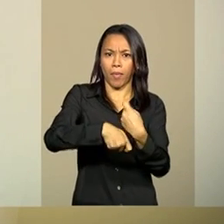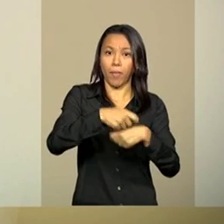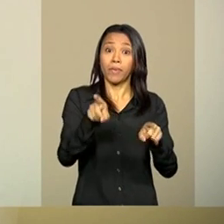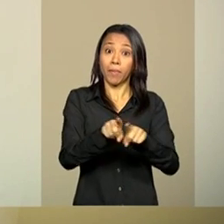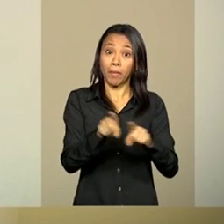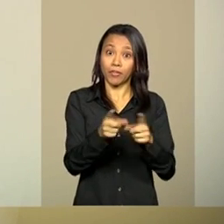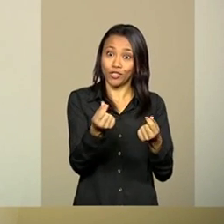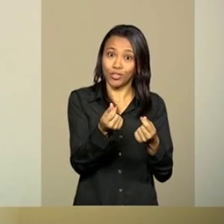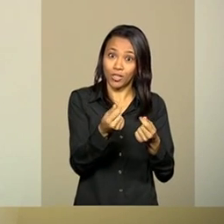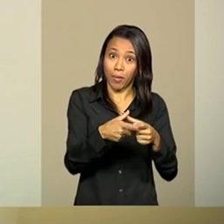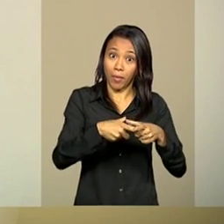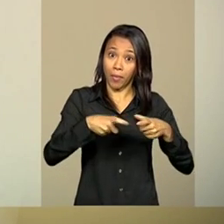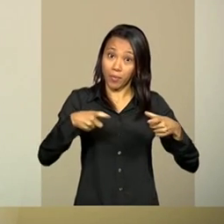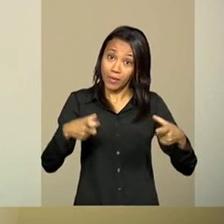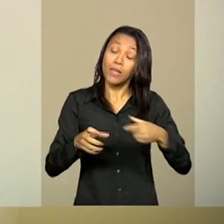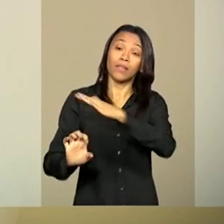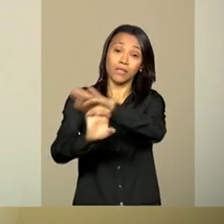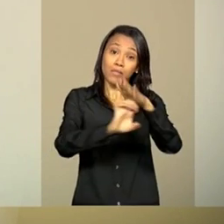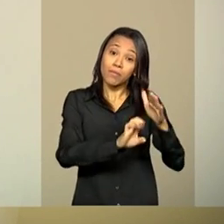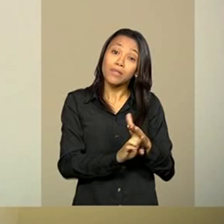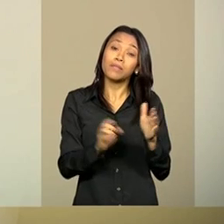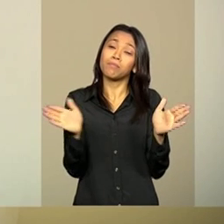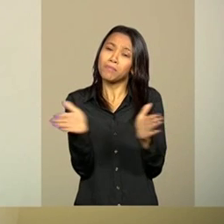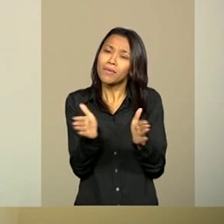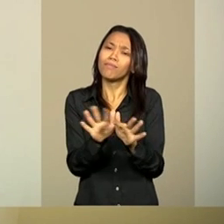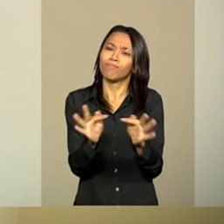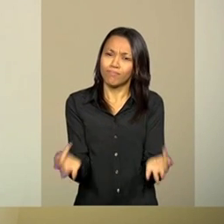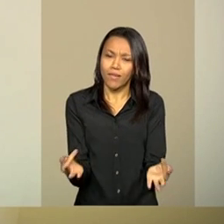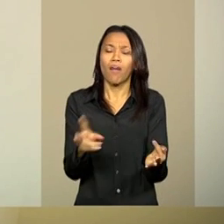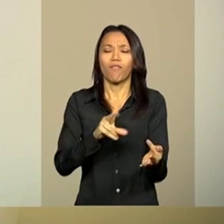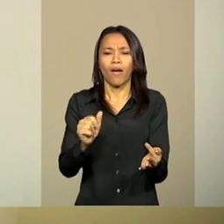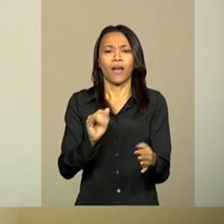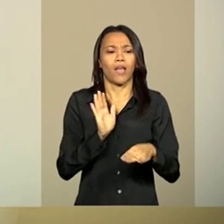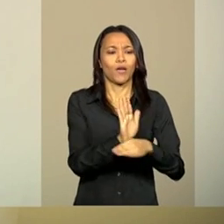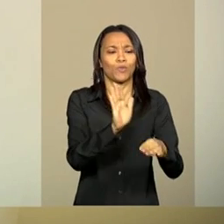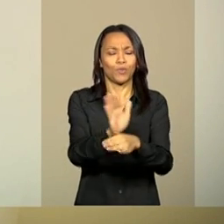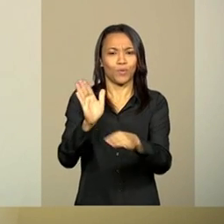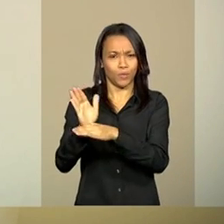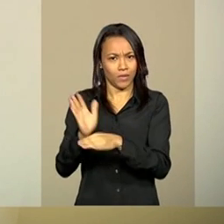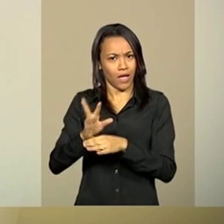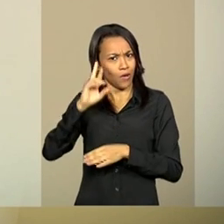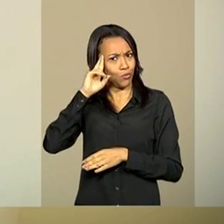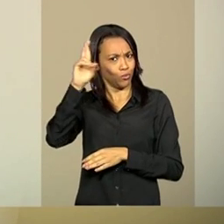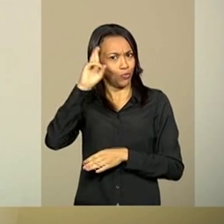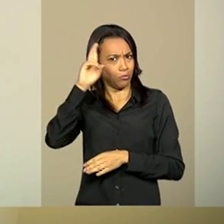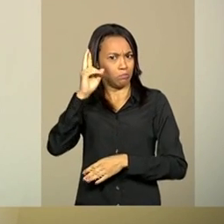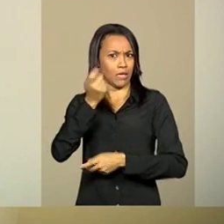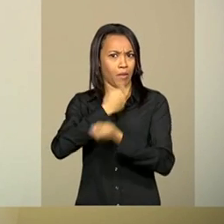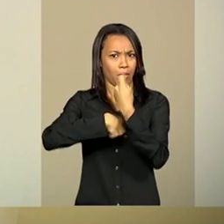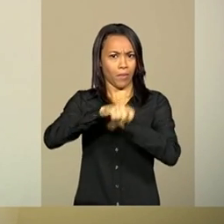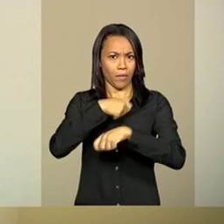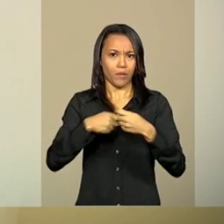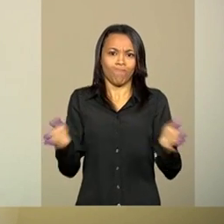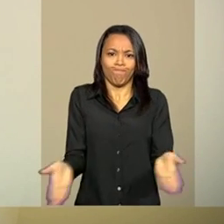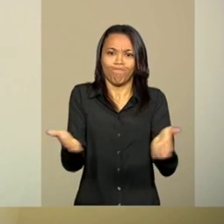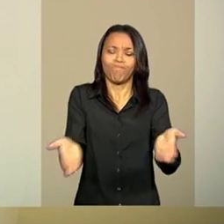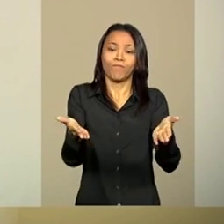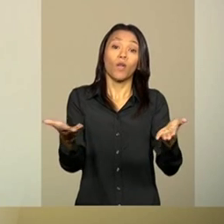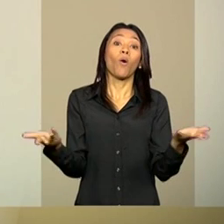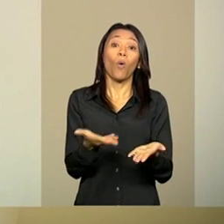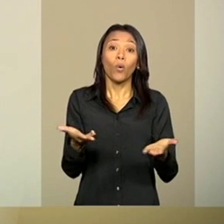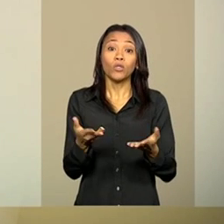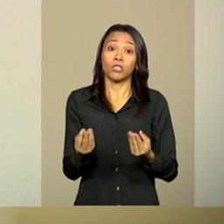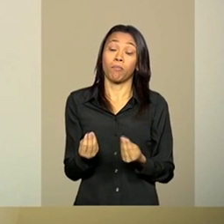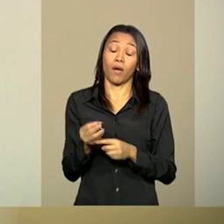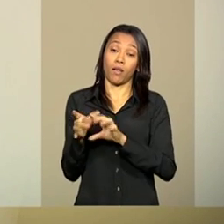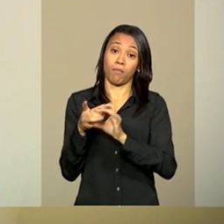micros das pequenas empresas vão ampliar a renda dos pequenos e microempresários hoje luciano para conceder um